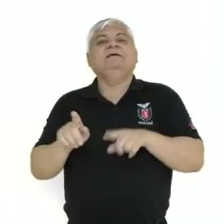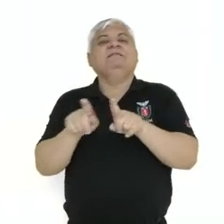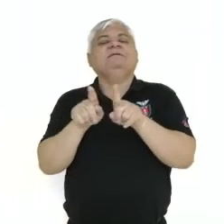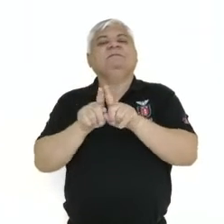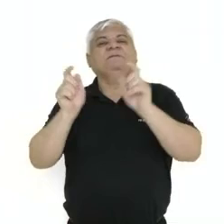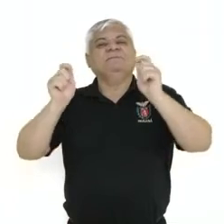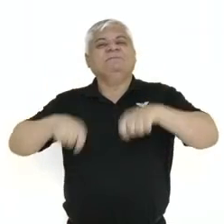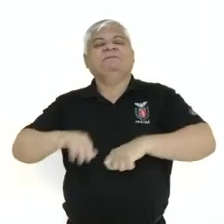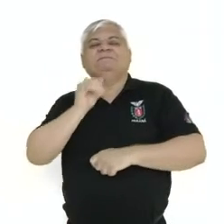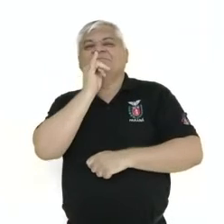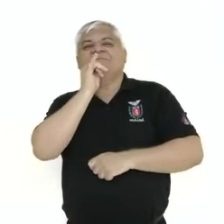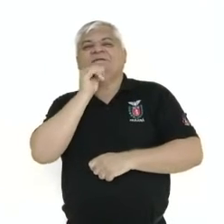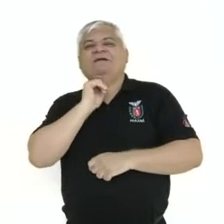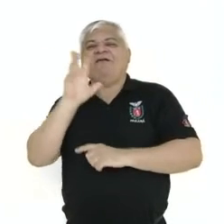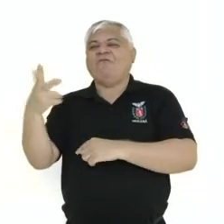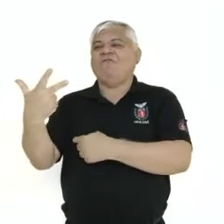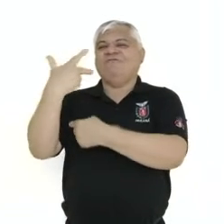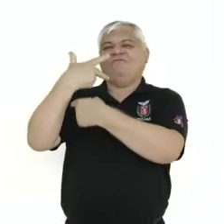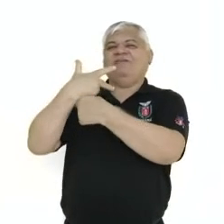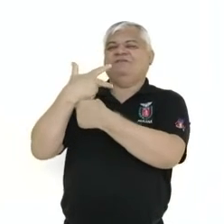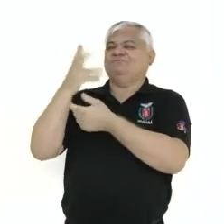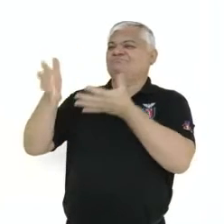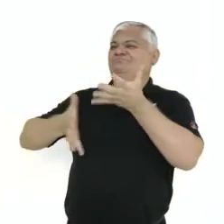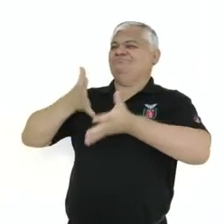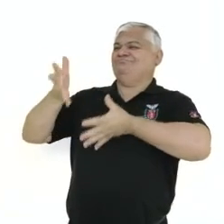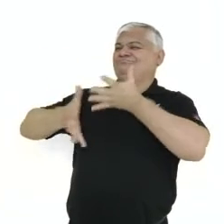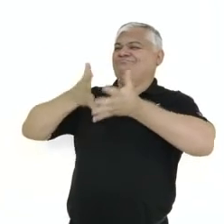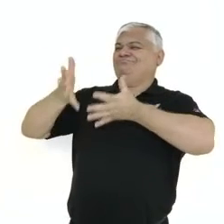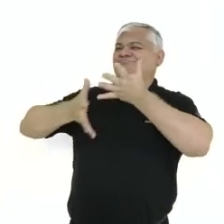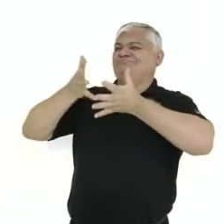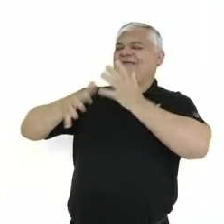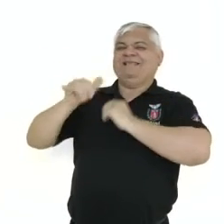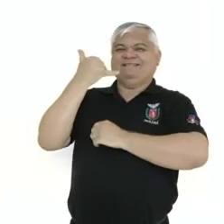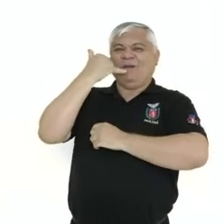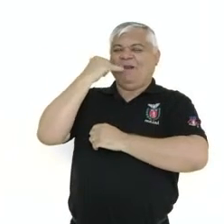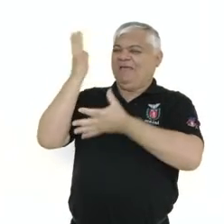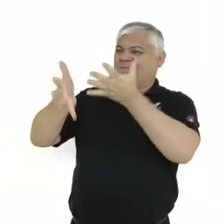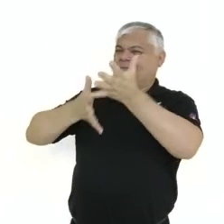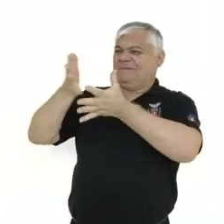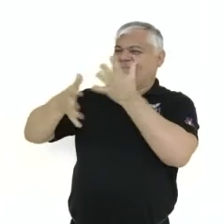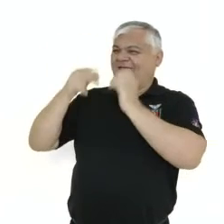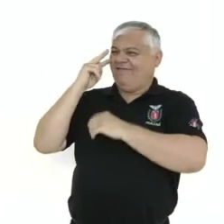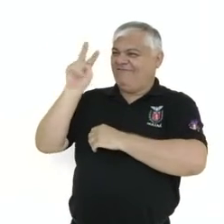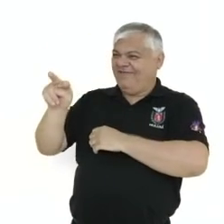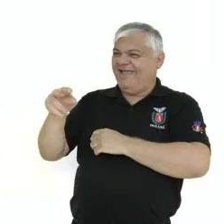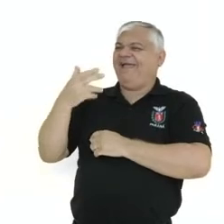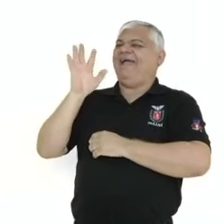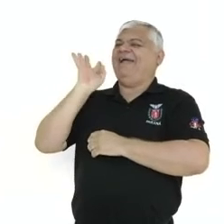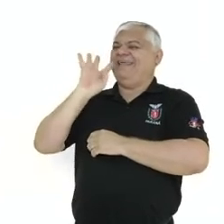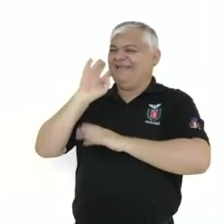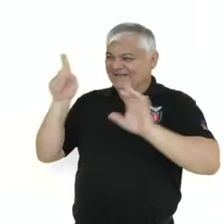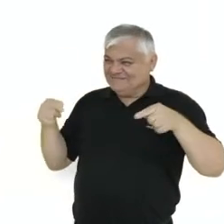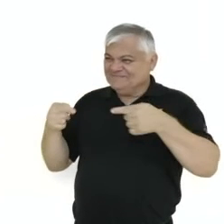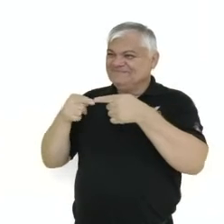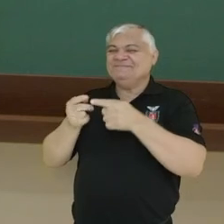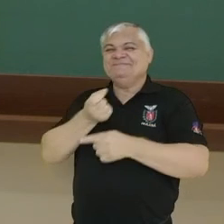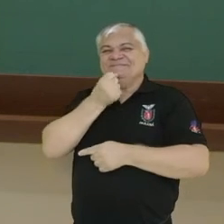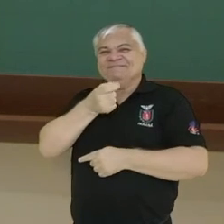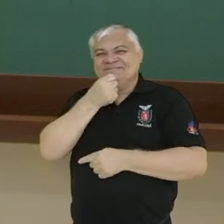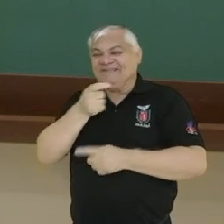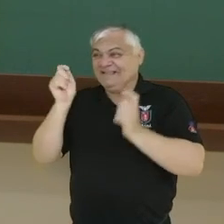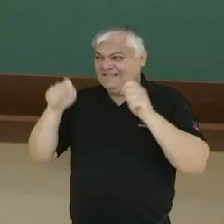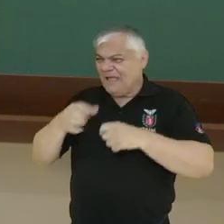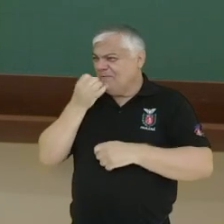pode ou deve gravar um vídeo ou ainda um áudio no celular. Aí você pode ouvir e entender como você está contando, se